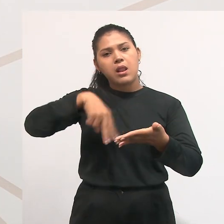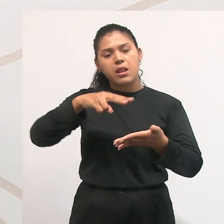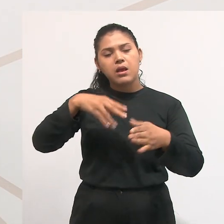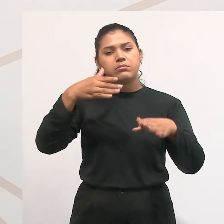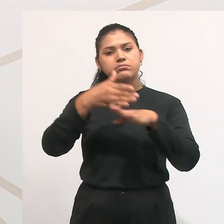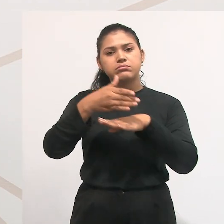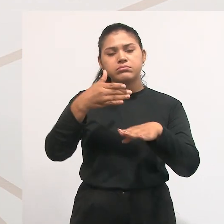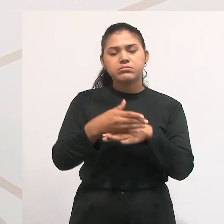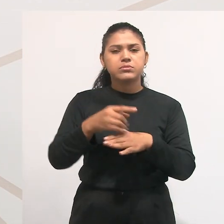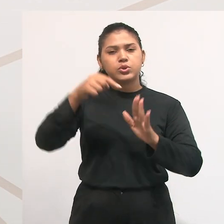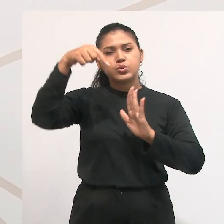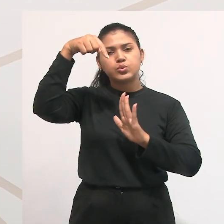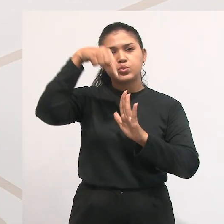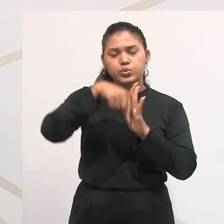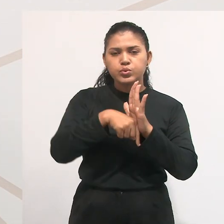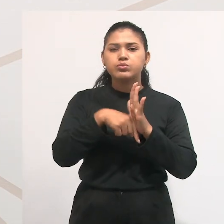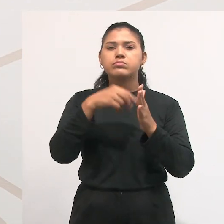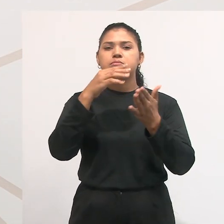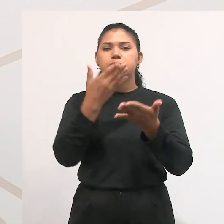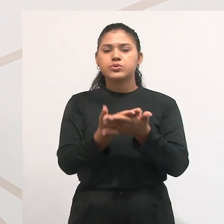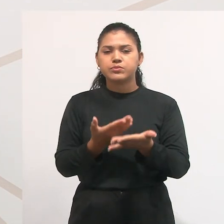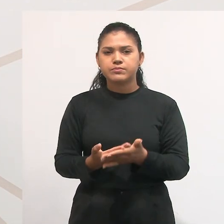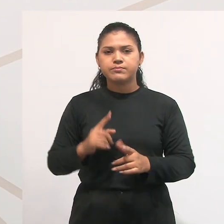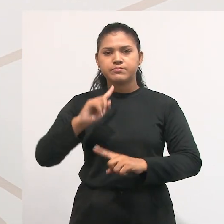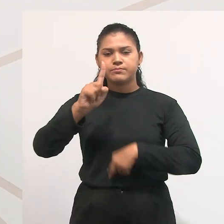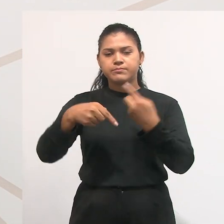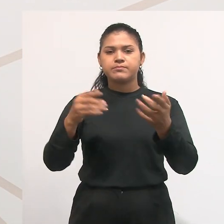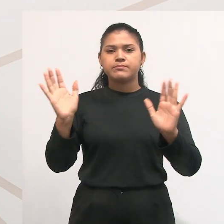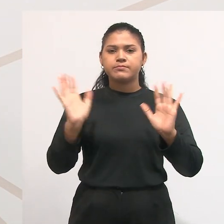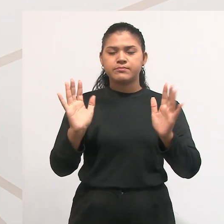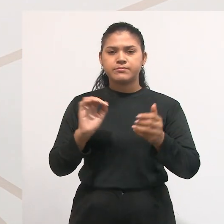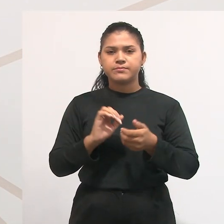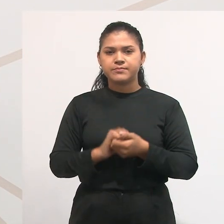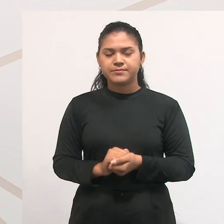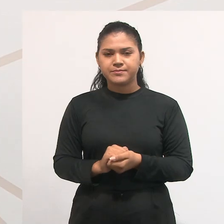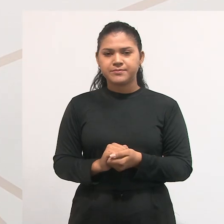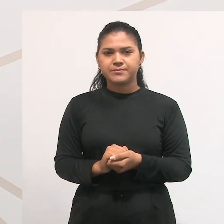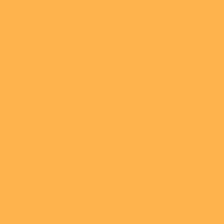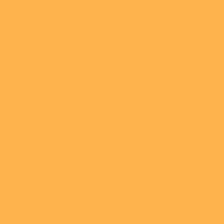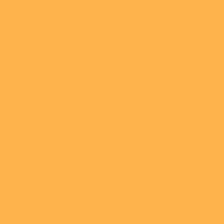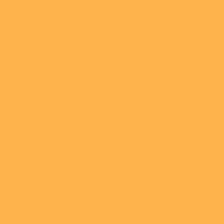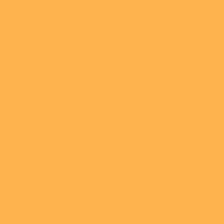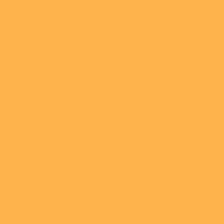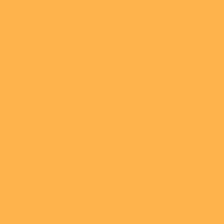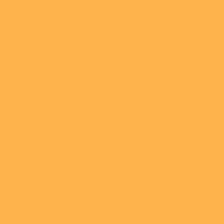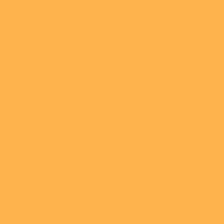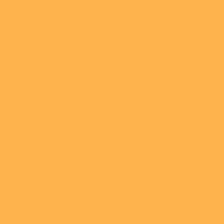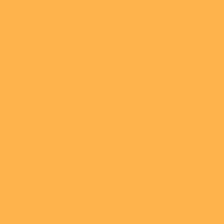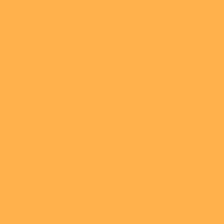faça a leitura, faça o seu aprofundamento e até a próxima. Bonanças!